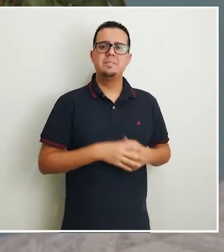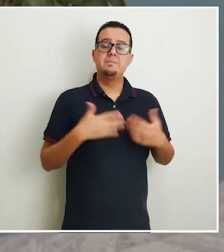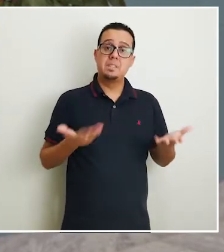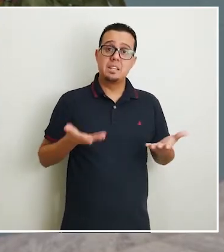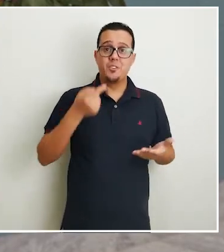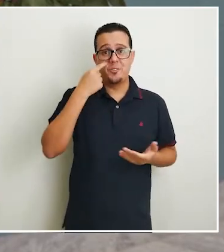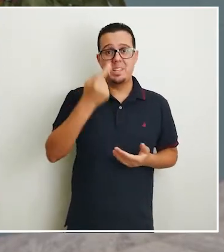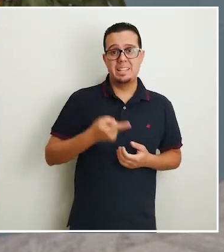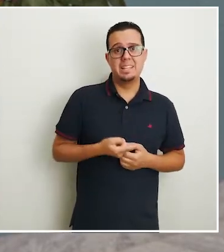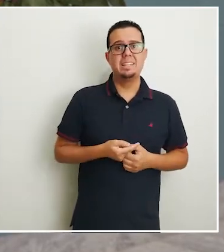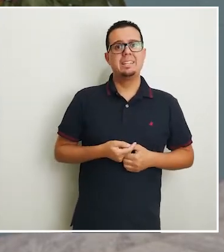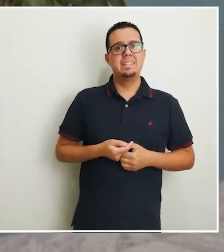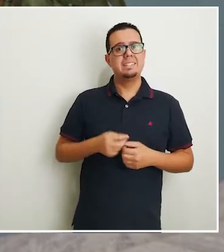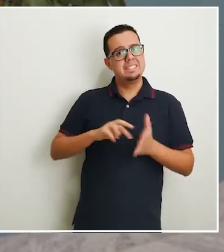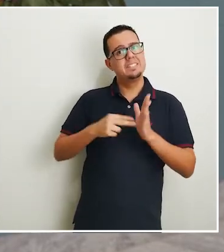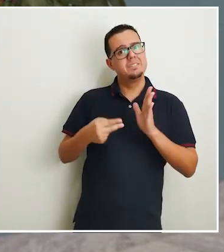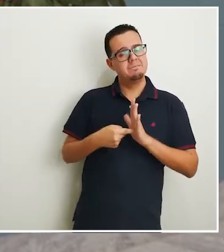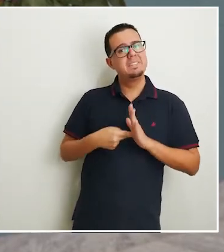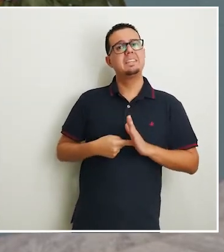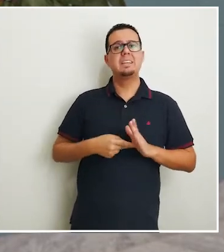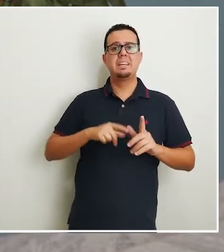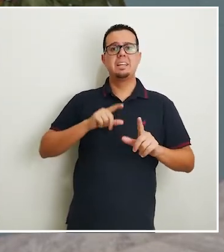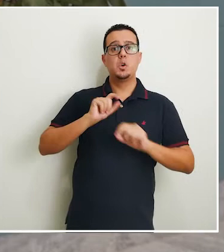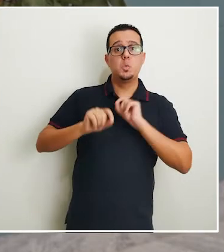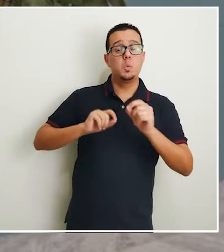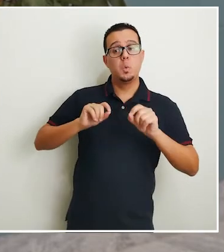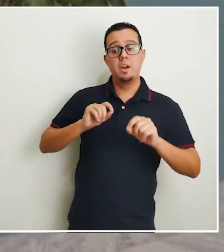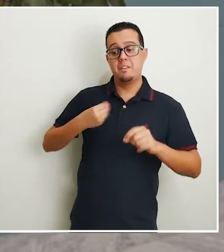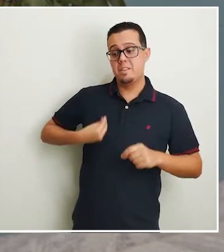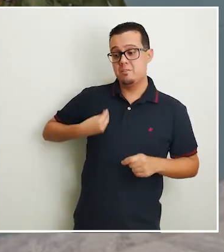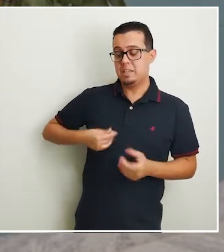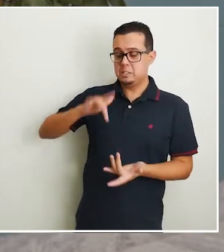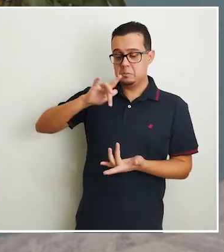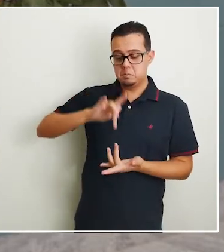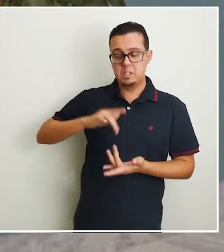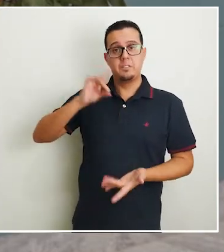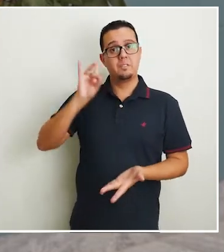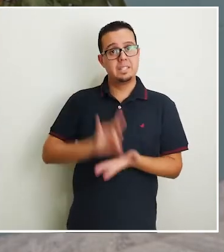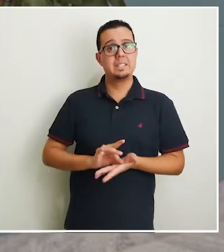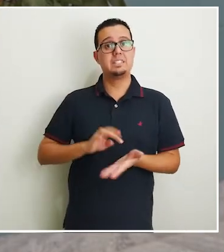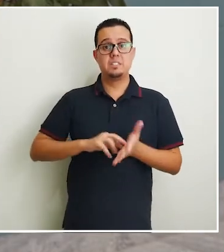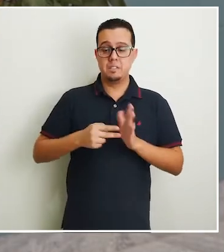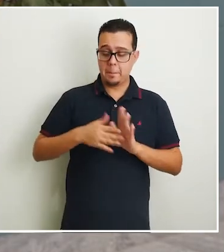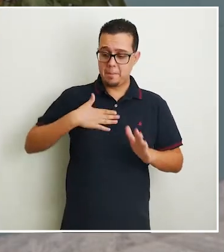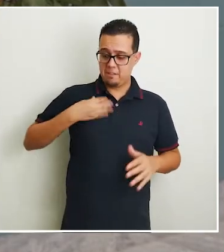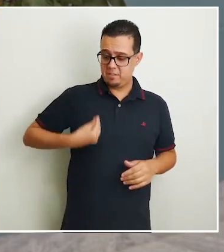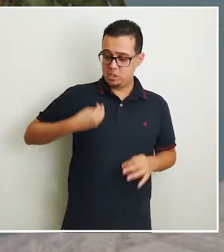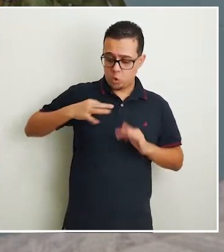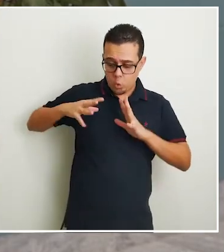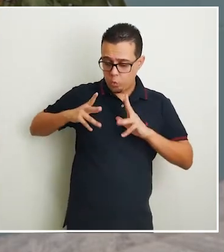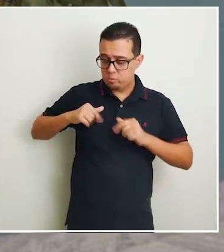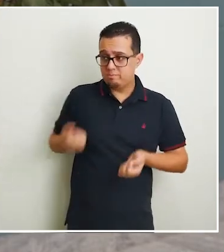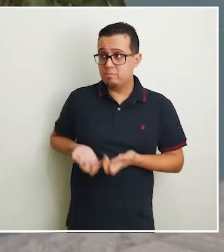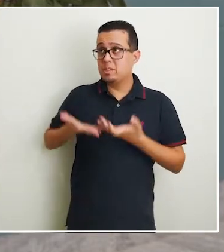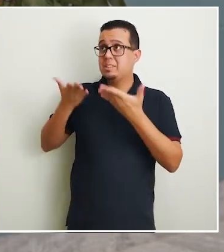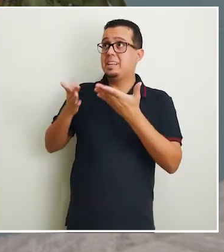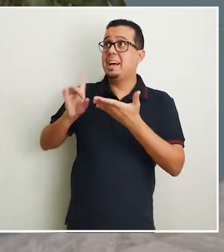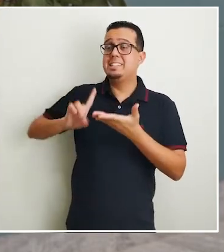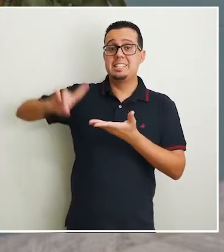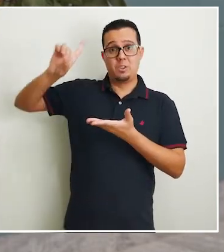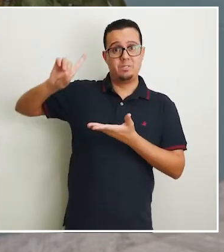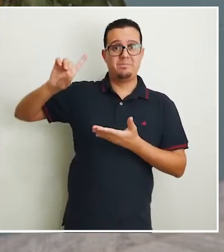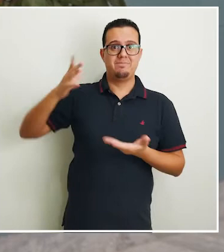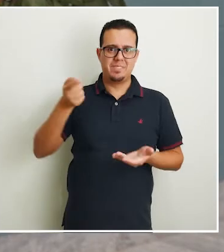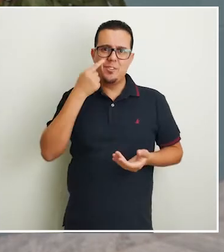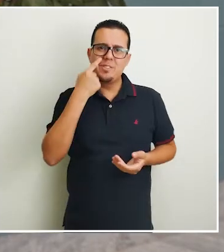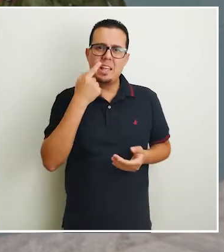pouco do que esse viver em espírito e em verdade. É toda a vida empregada para glorificar a Deus. Pega o celular